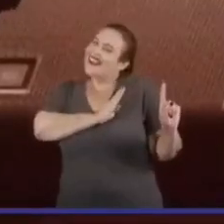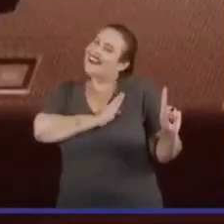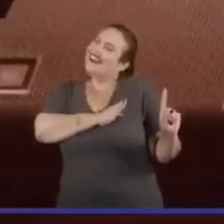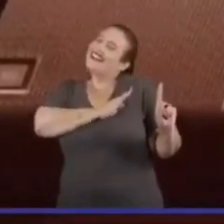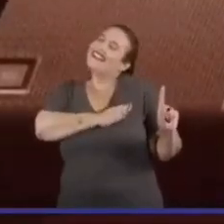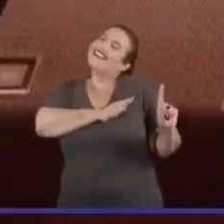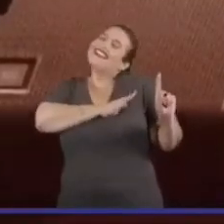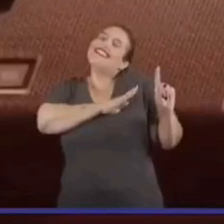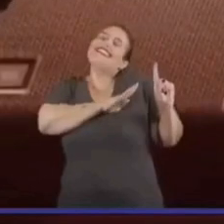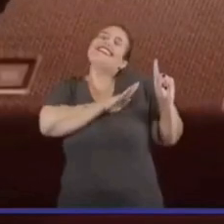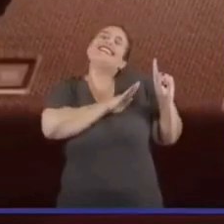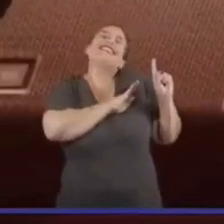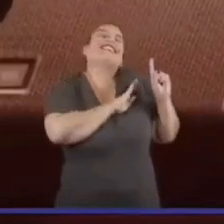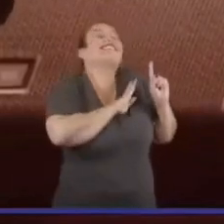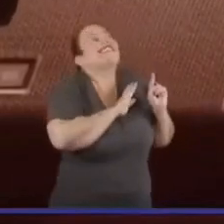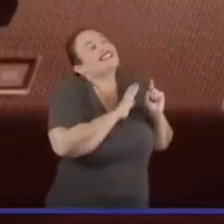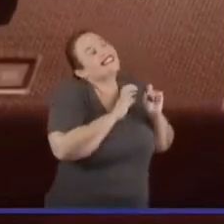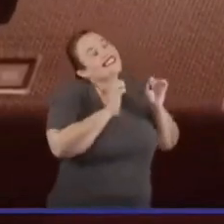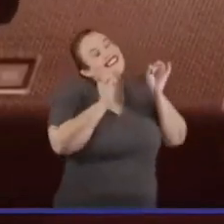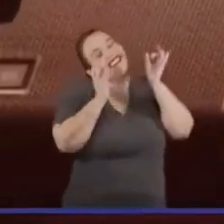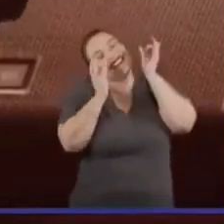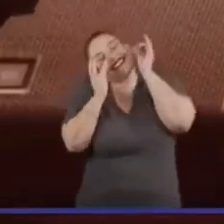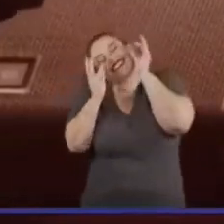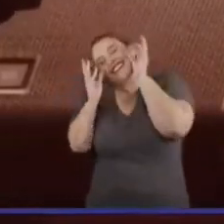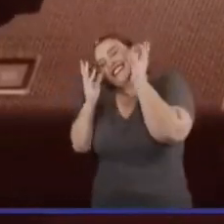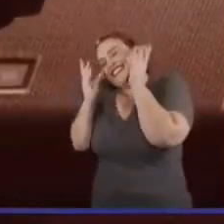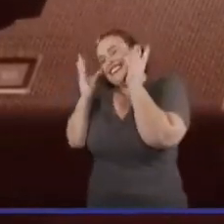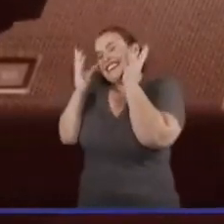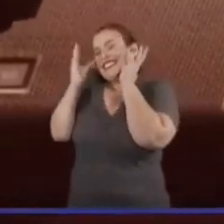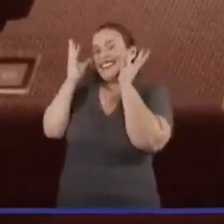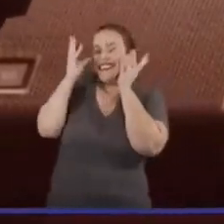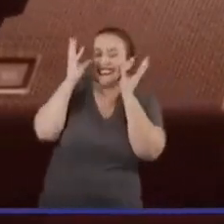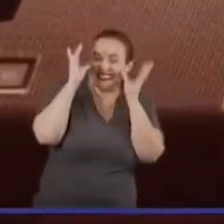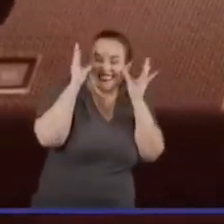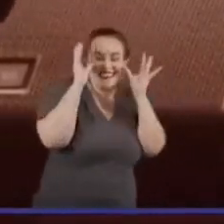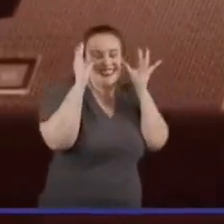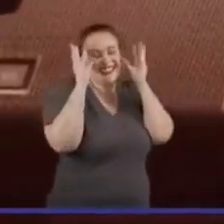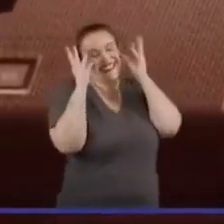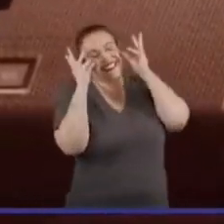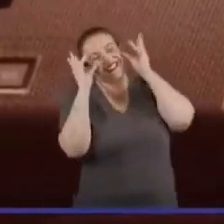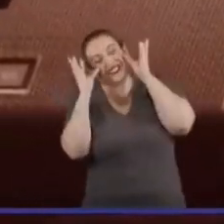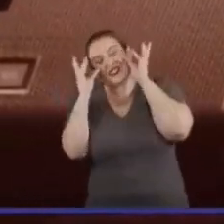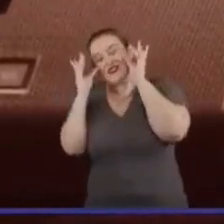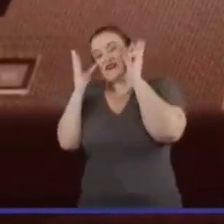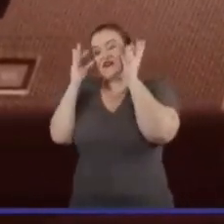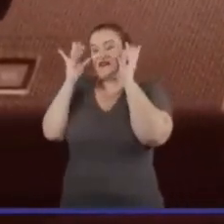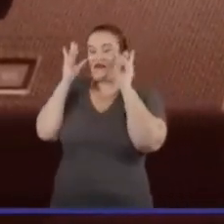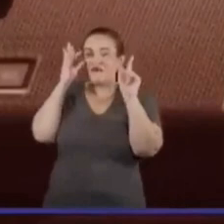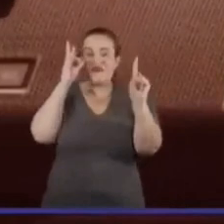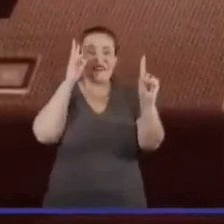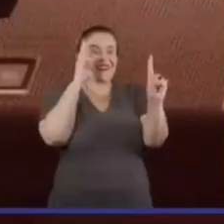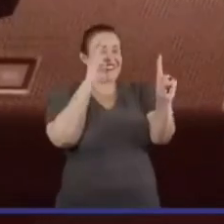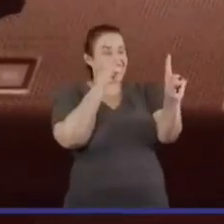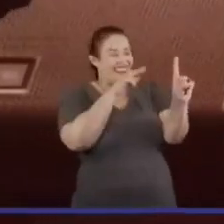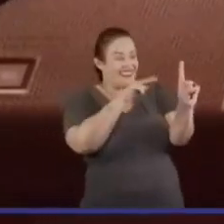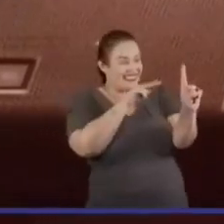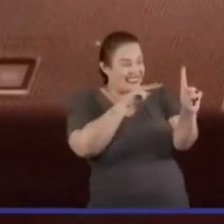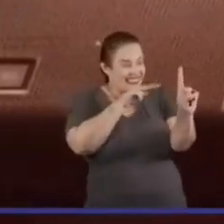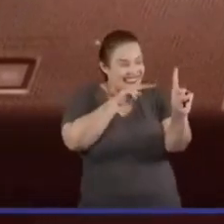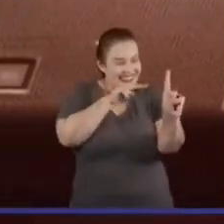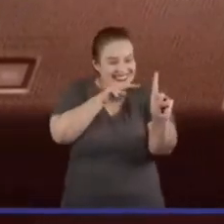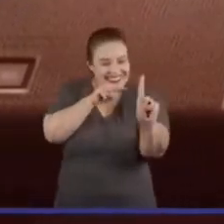E os meus olhos ficam sorrindo e pelas ruas vão te